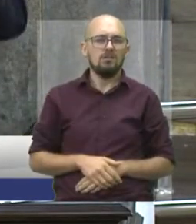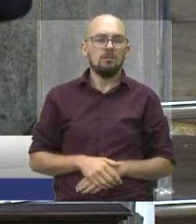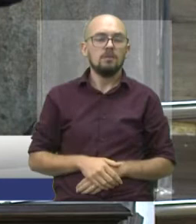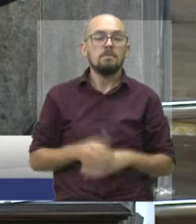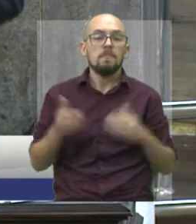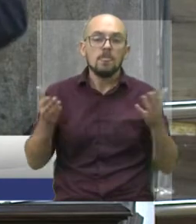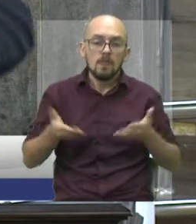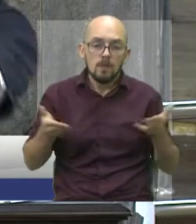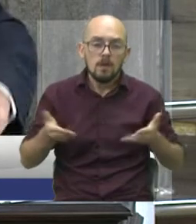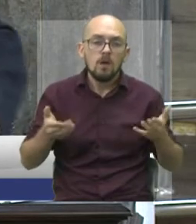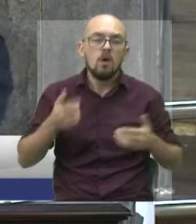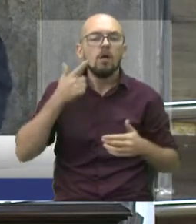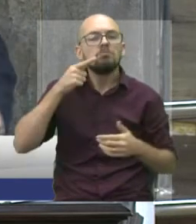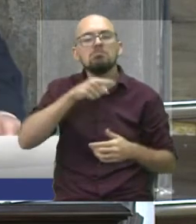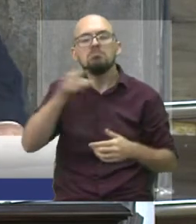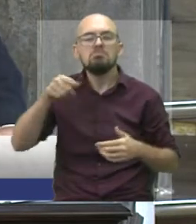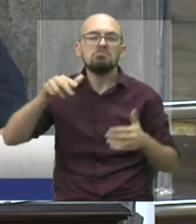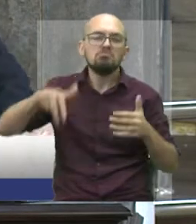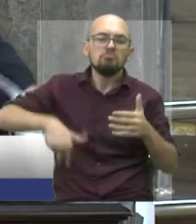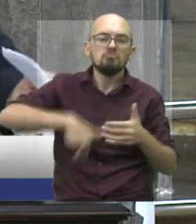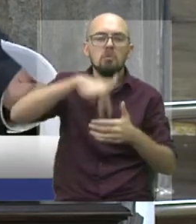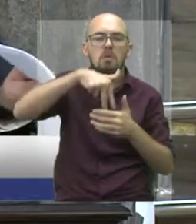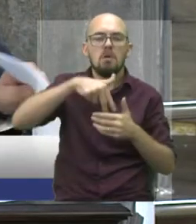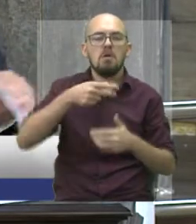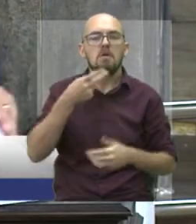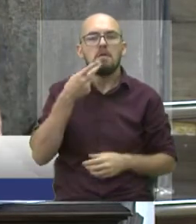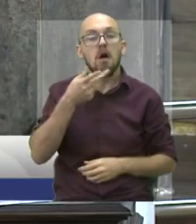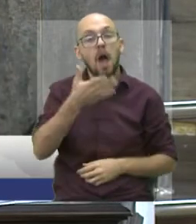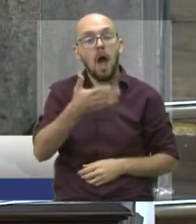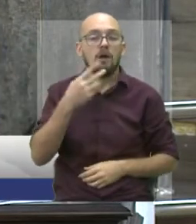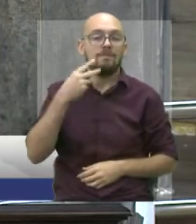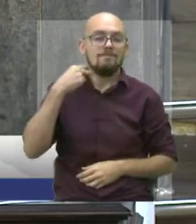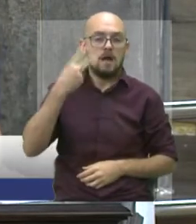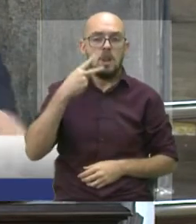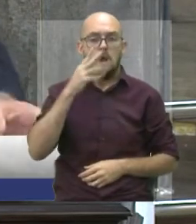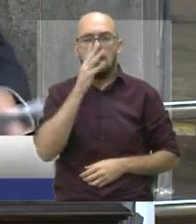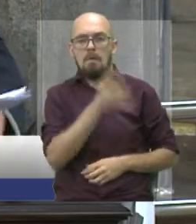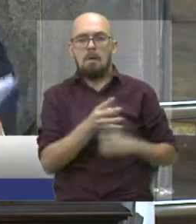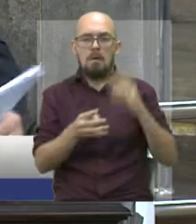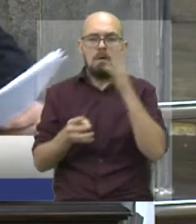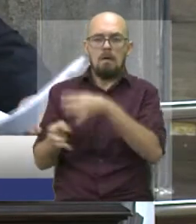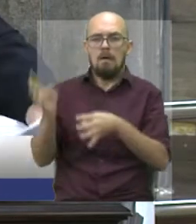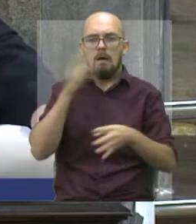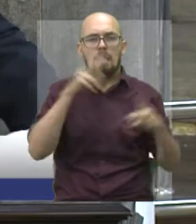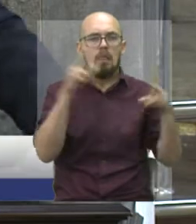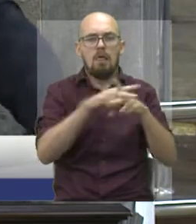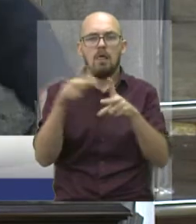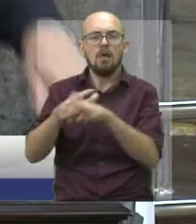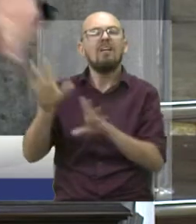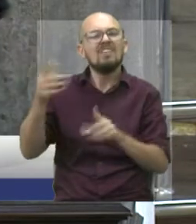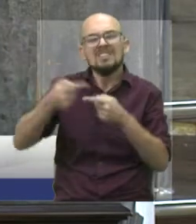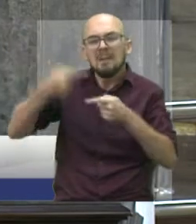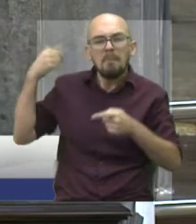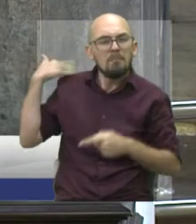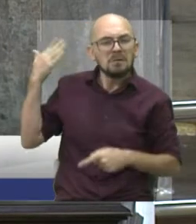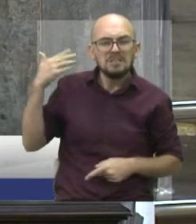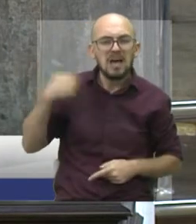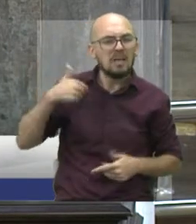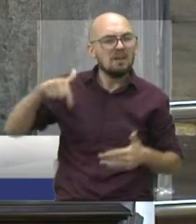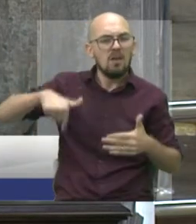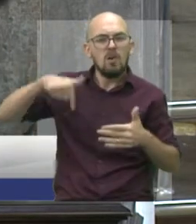Agora, subir aqui, falar que os vereadores atacam um ao outro. Semana passada, eu só vim